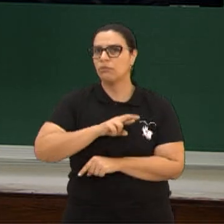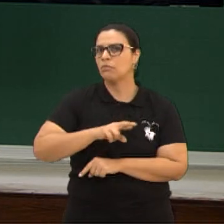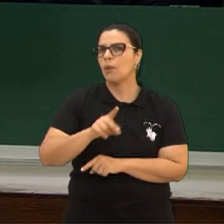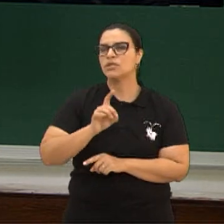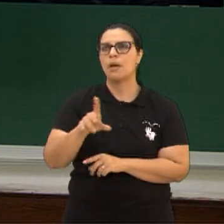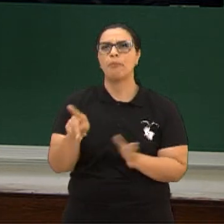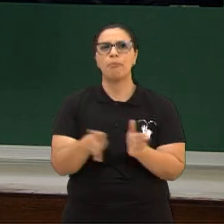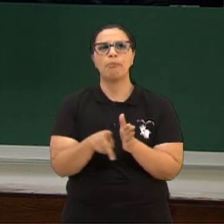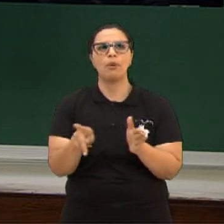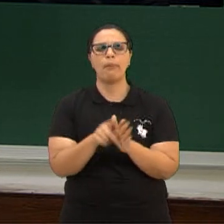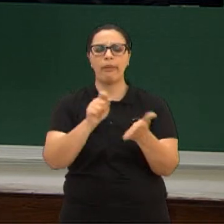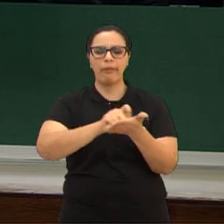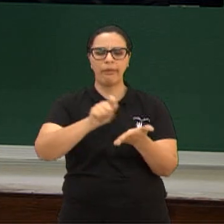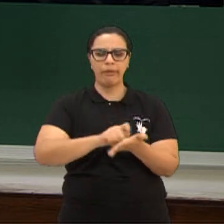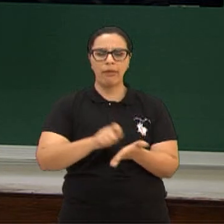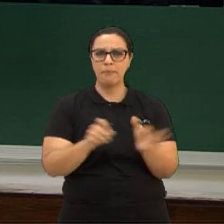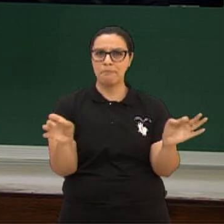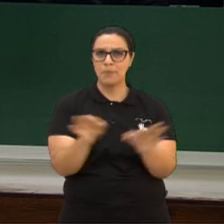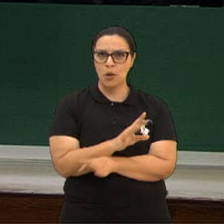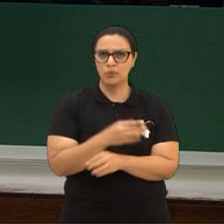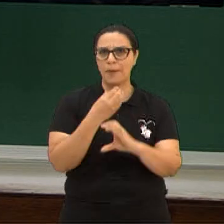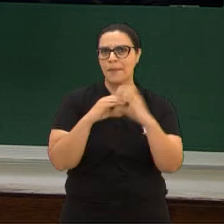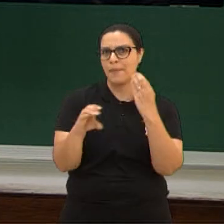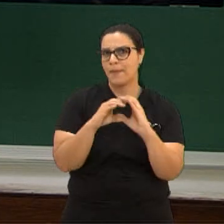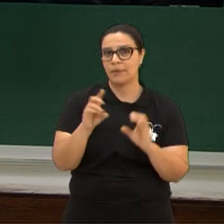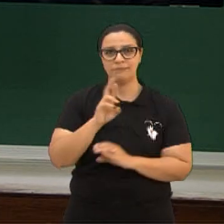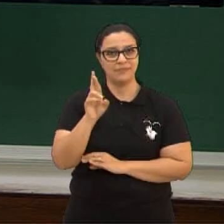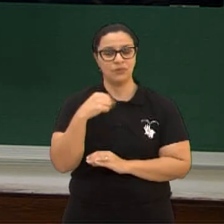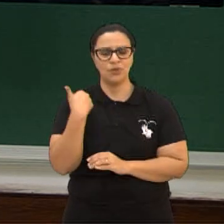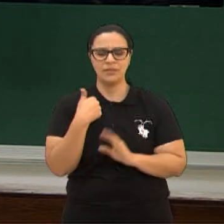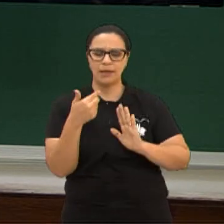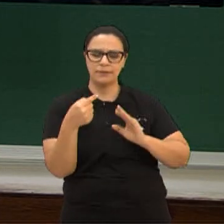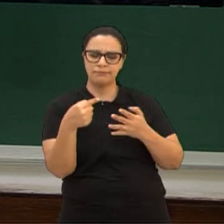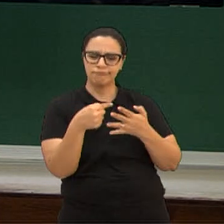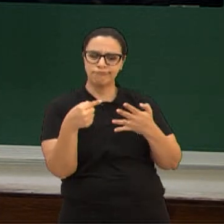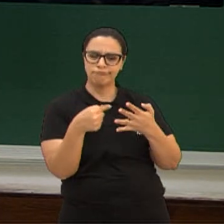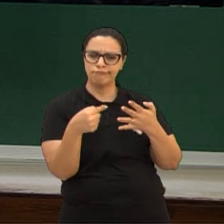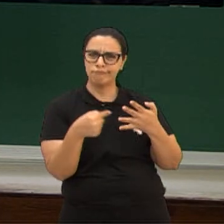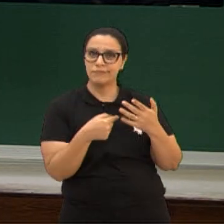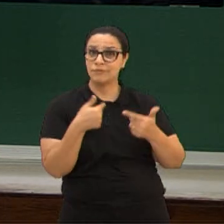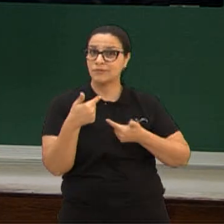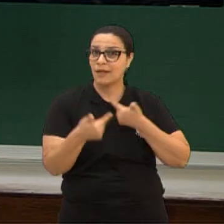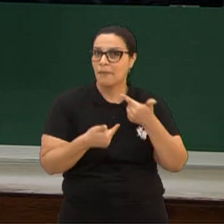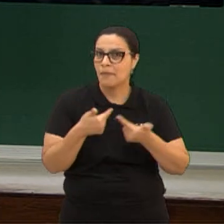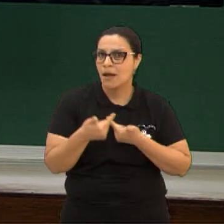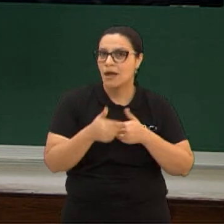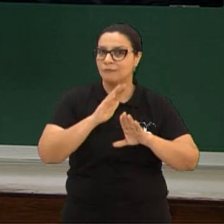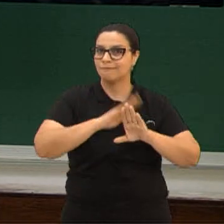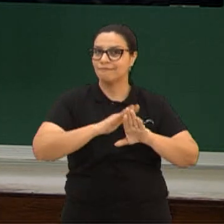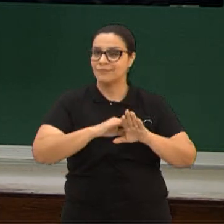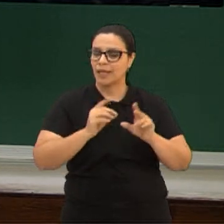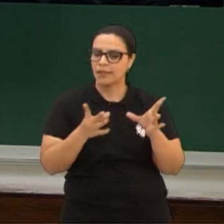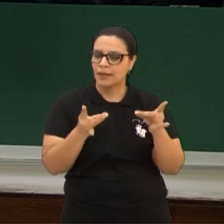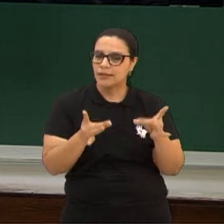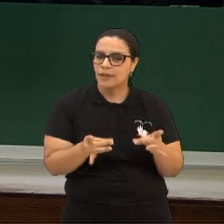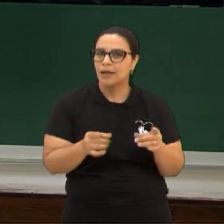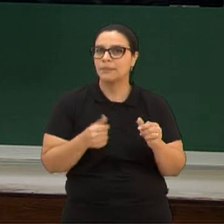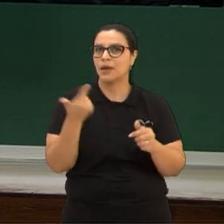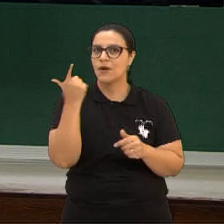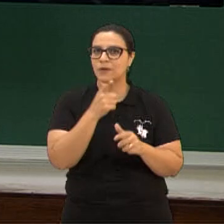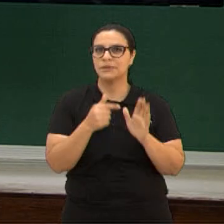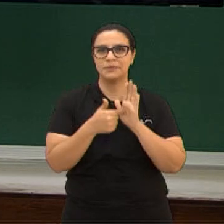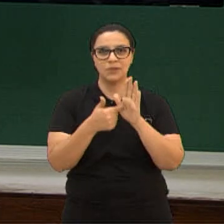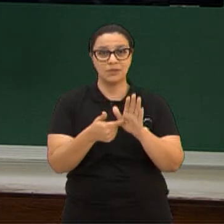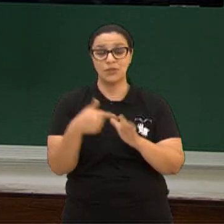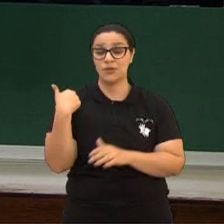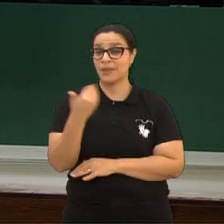é só simplesmente escrever uma letra e sair cantando. Tem todo um trabalho por trás disso. Mas a gente só